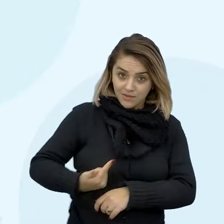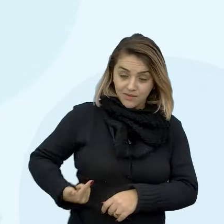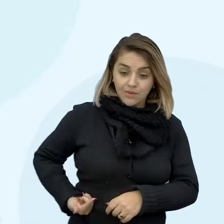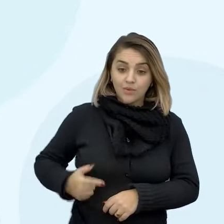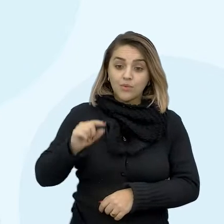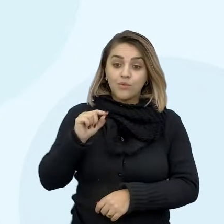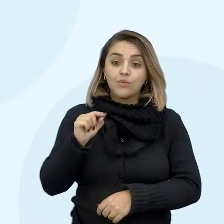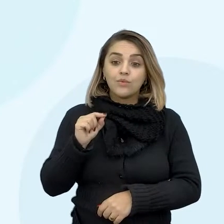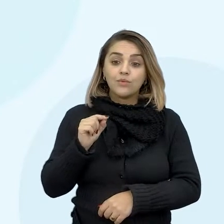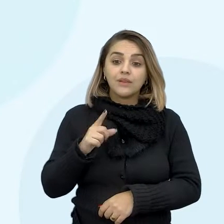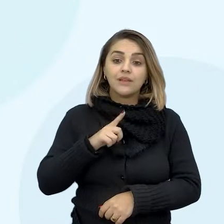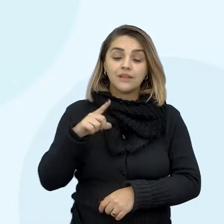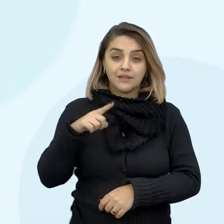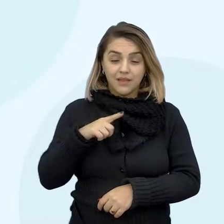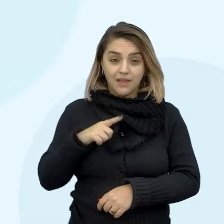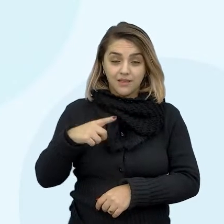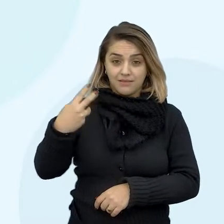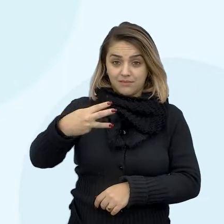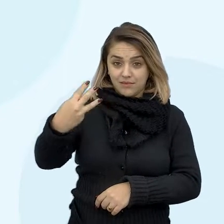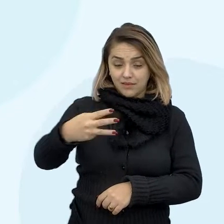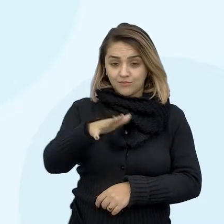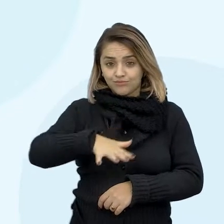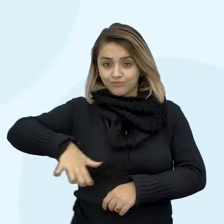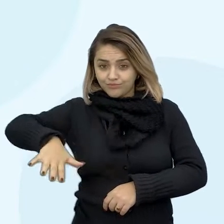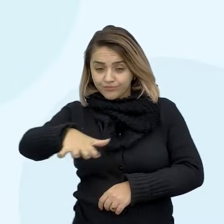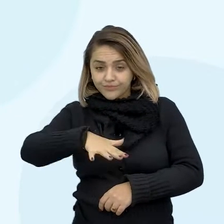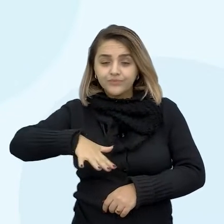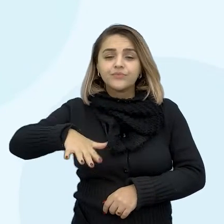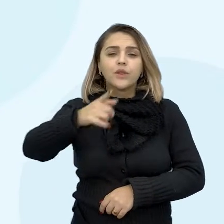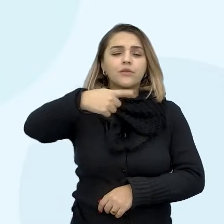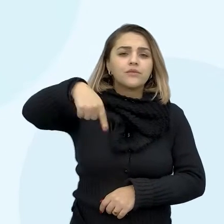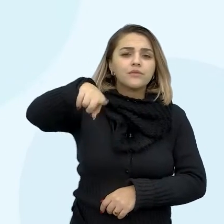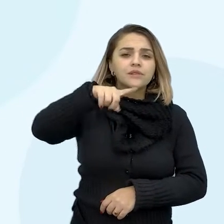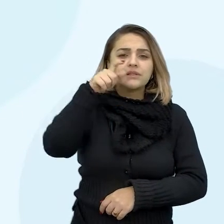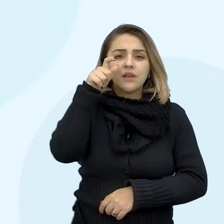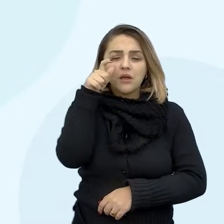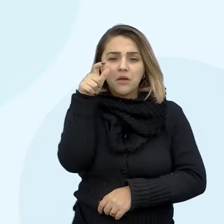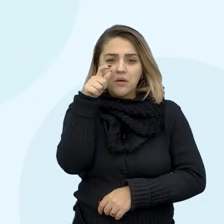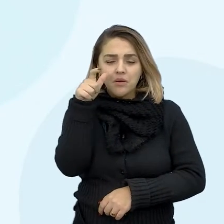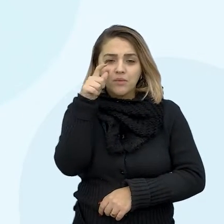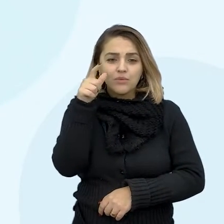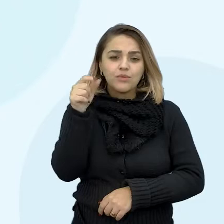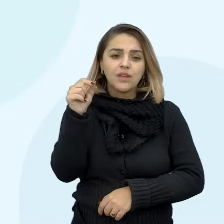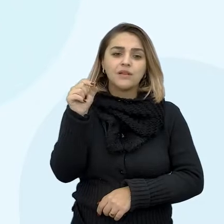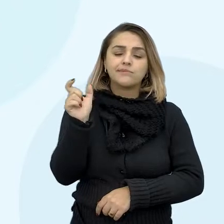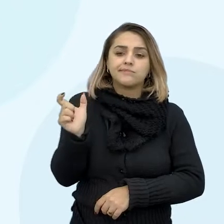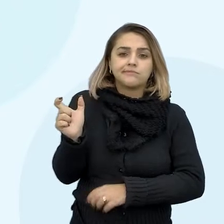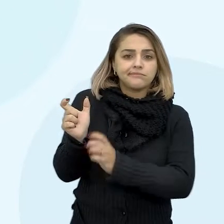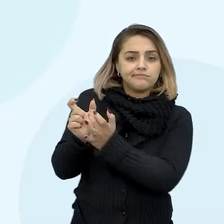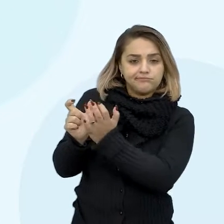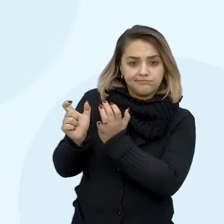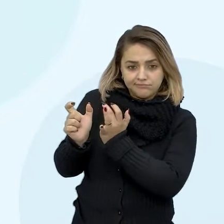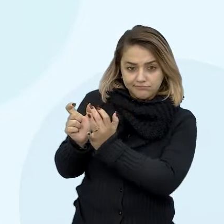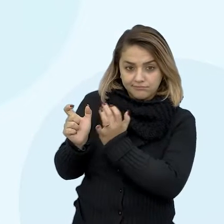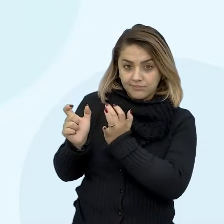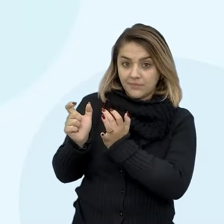o mesmo que terceiro setor, por isso que vocês estão vendo aí a nomenclatura terceiro